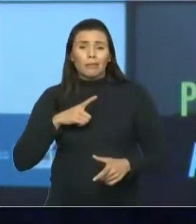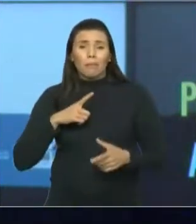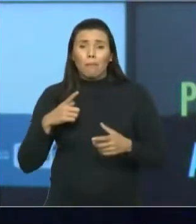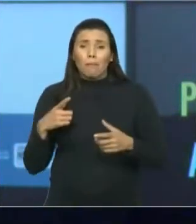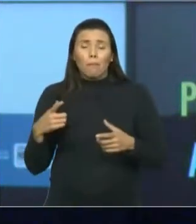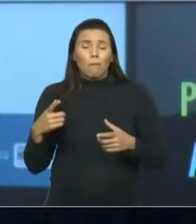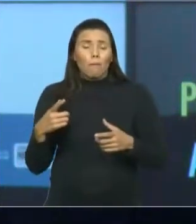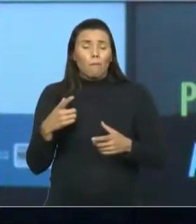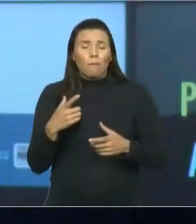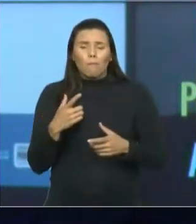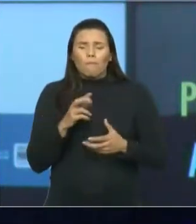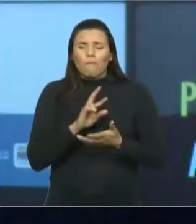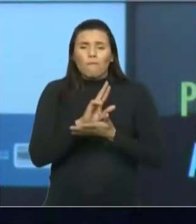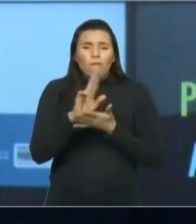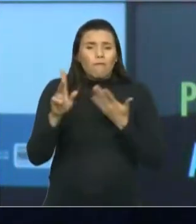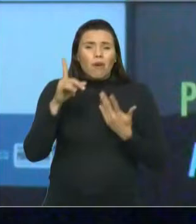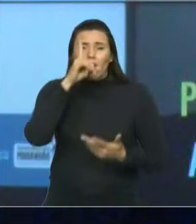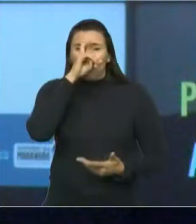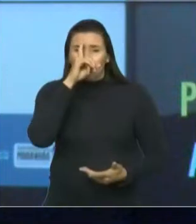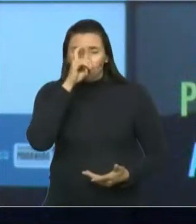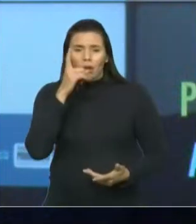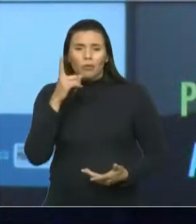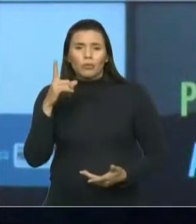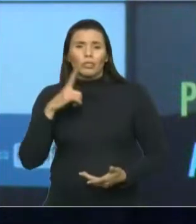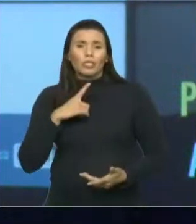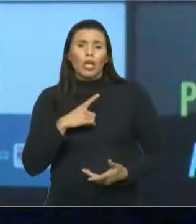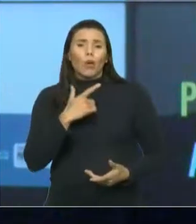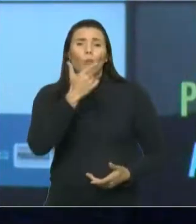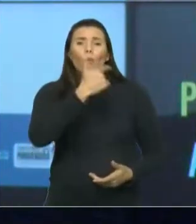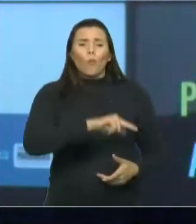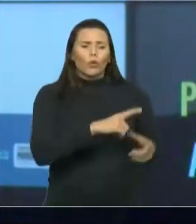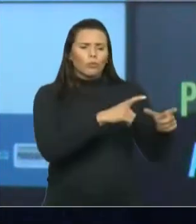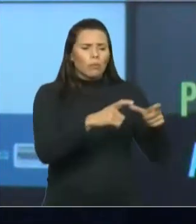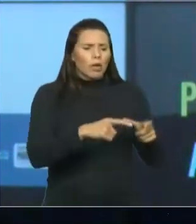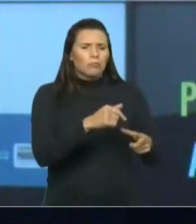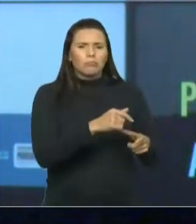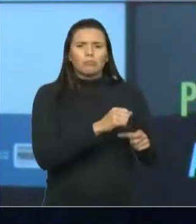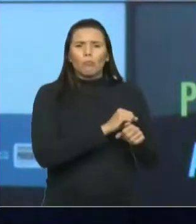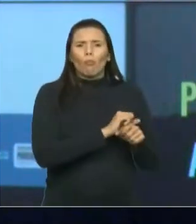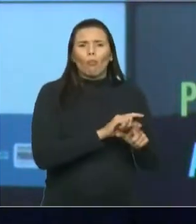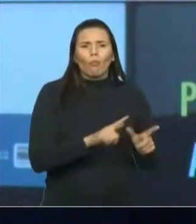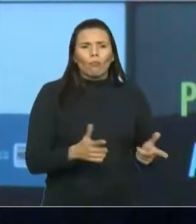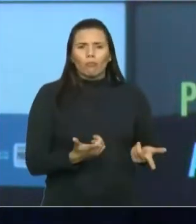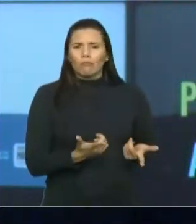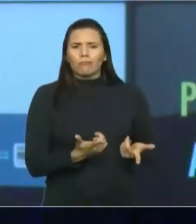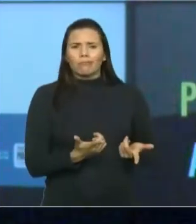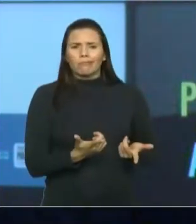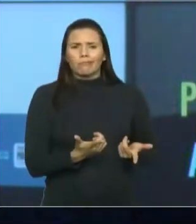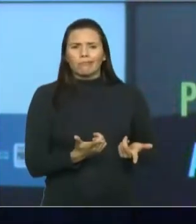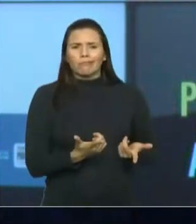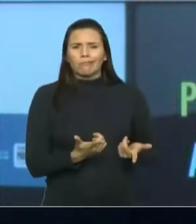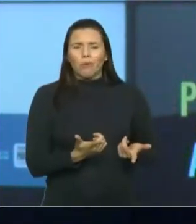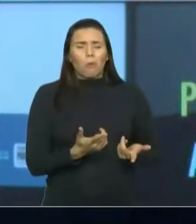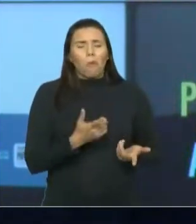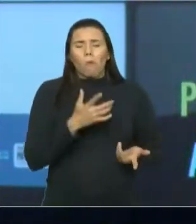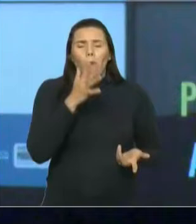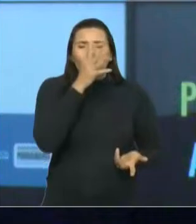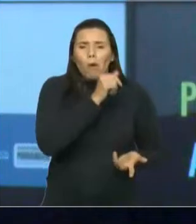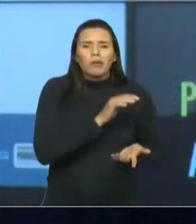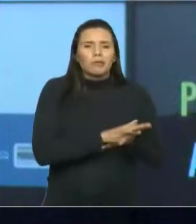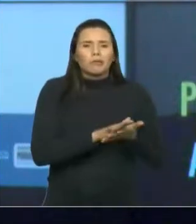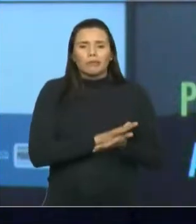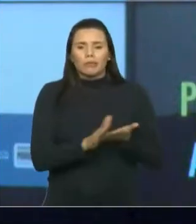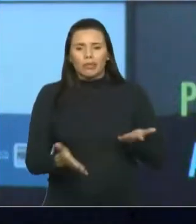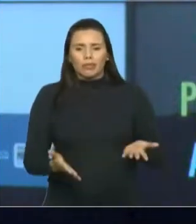uma distribuição, por assim dizer, técnica. Muitas regiões têm vários tipos de assistência, outras têm